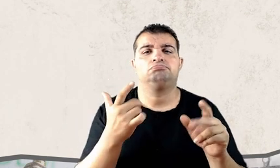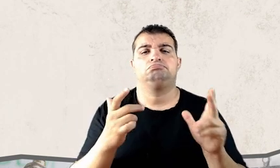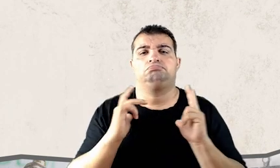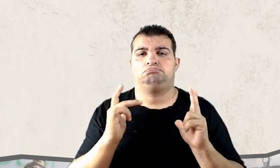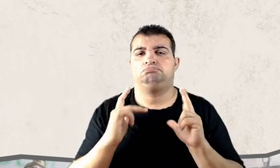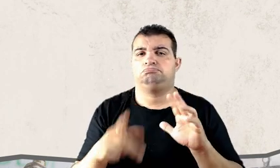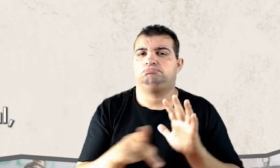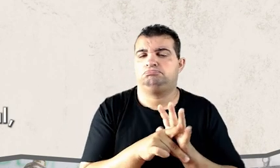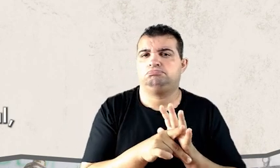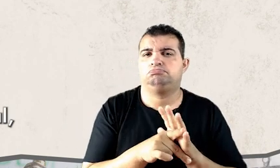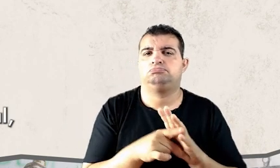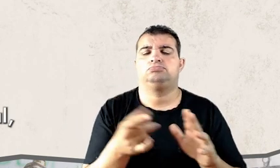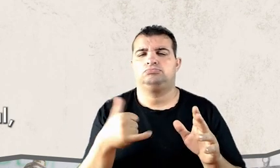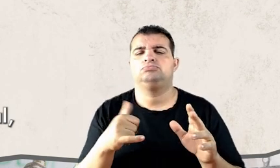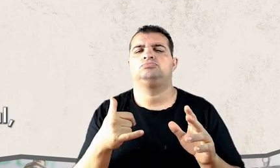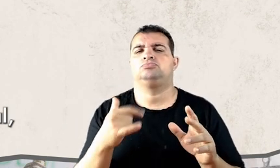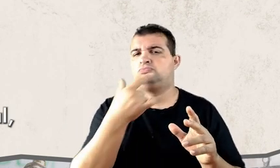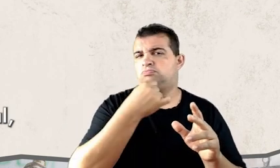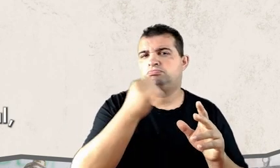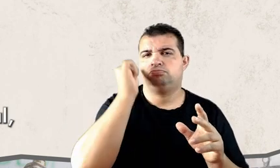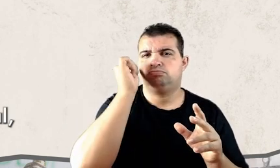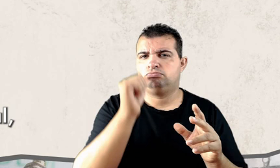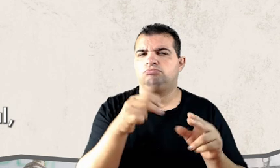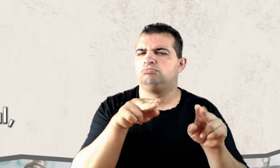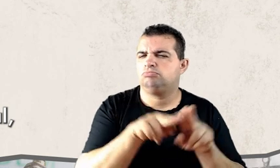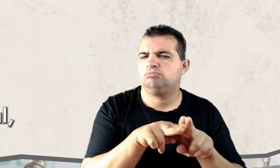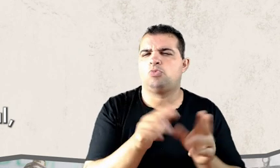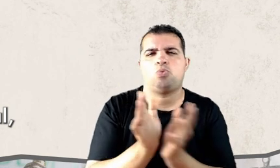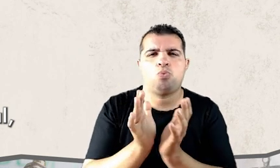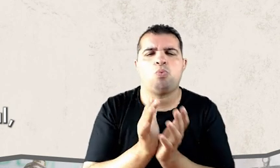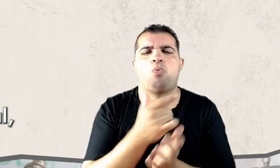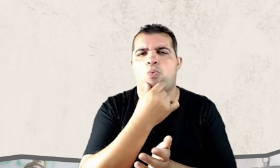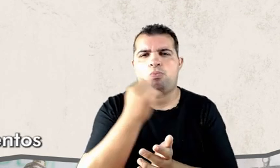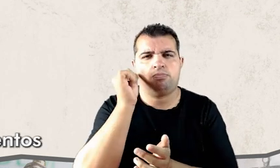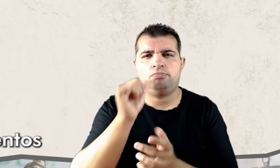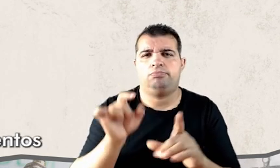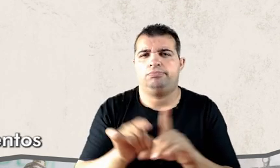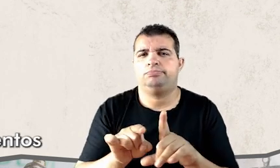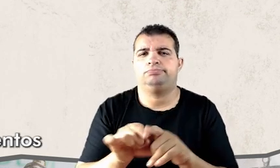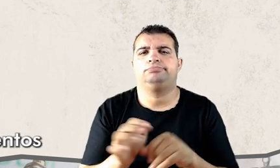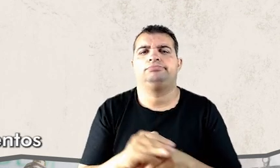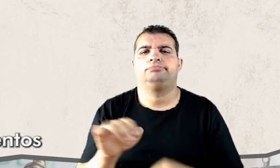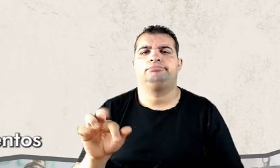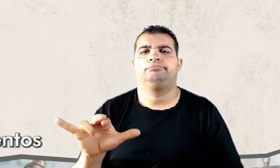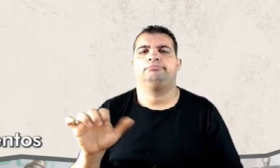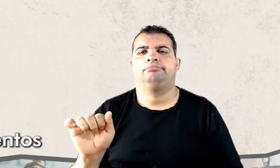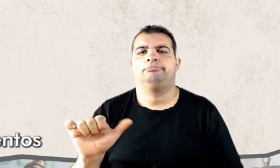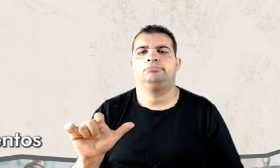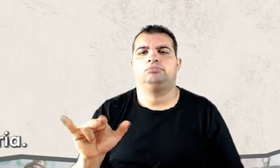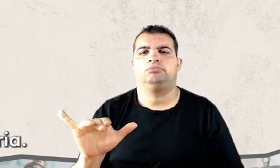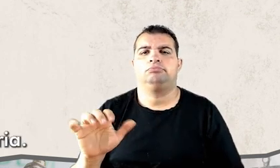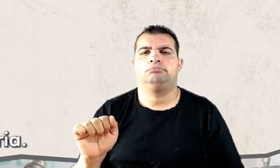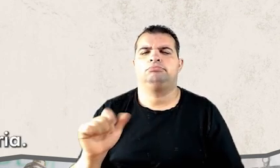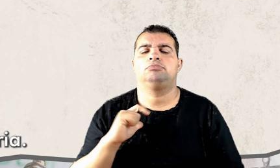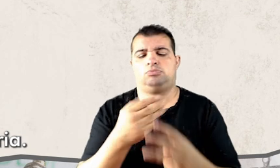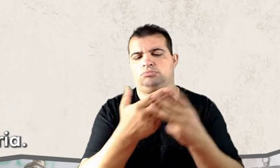de pertencimentos, de sexo, de identidade sexual, de classe, de raça. Para Maria Lúcia, há três momentos